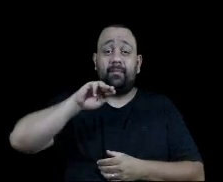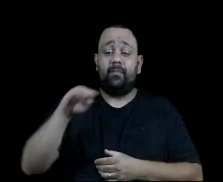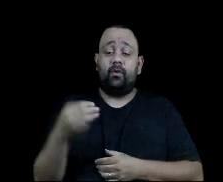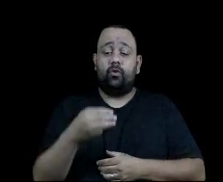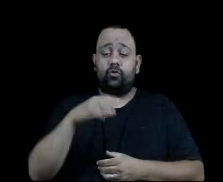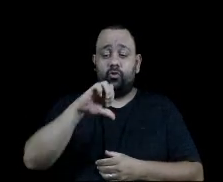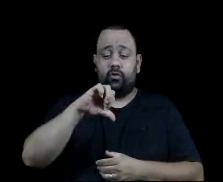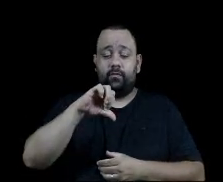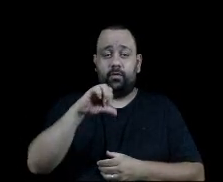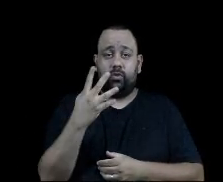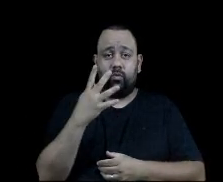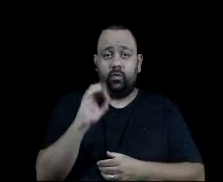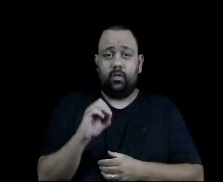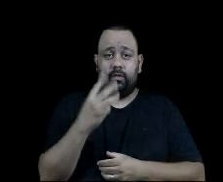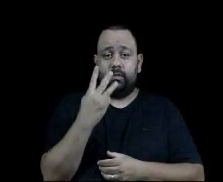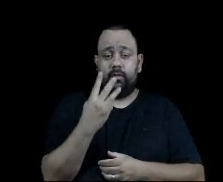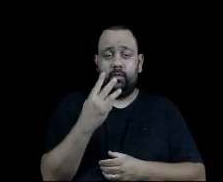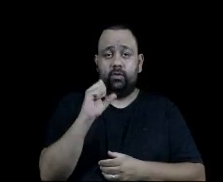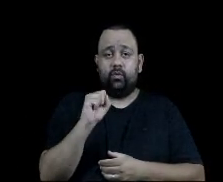comparativo de